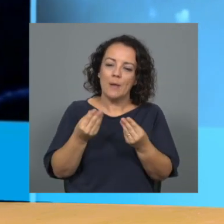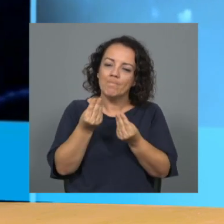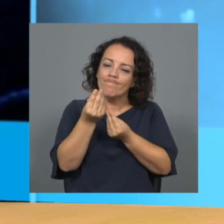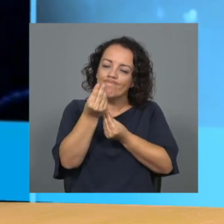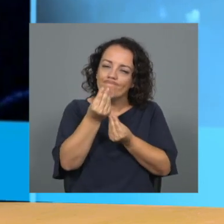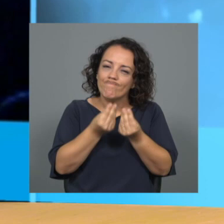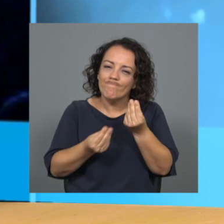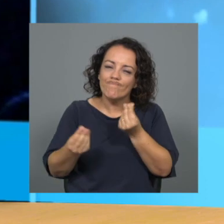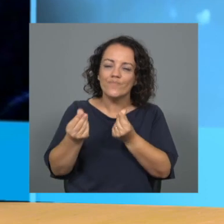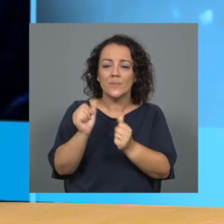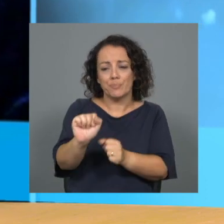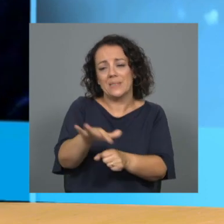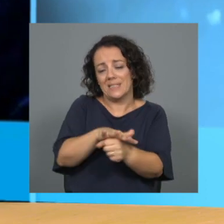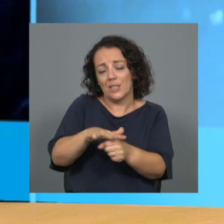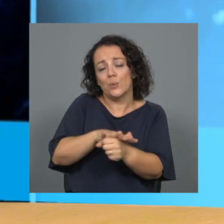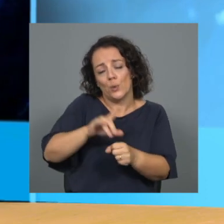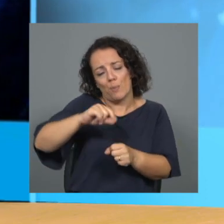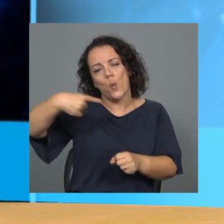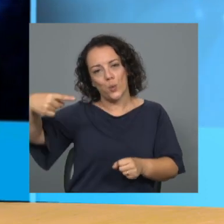de situação e a muitas outras.